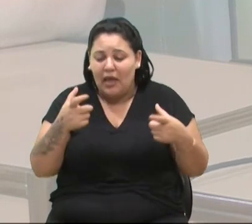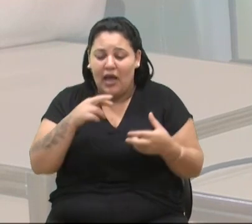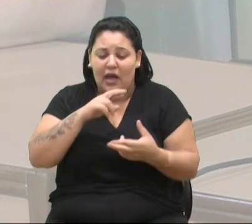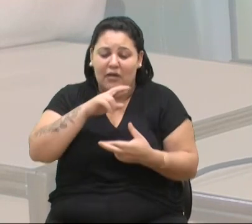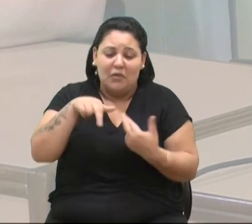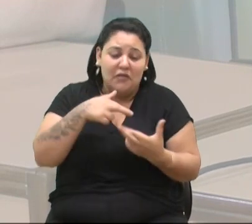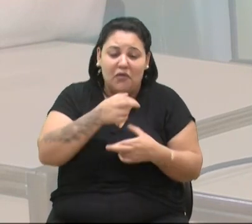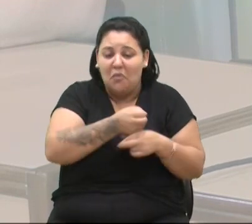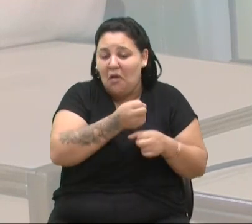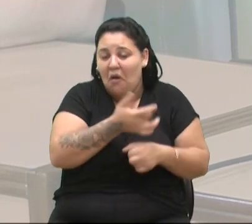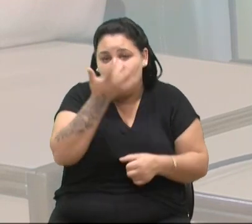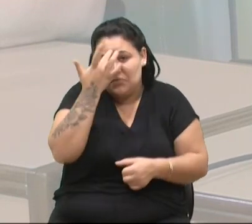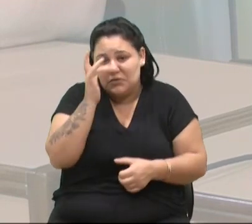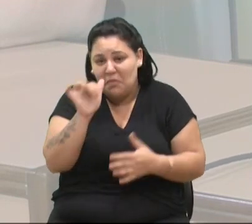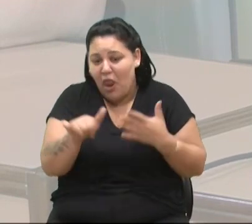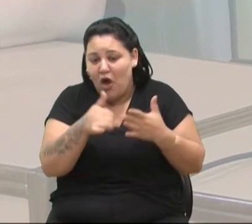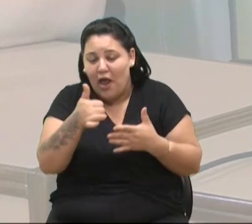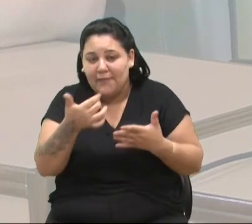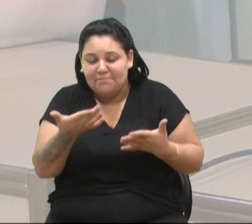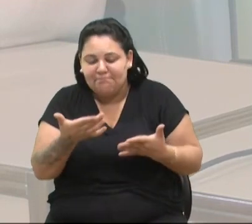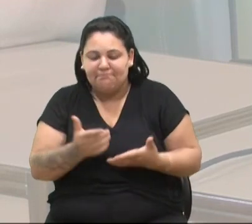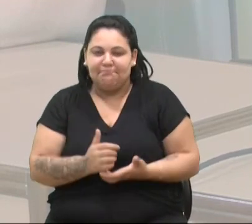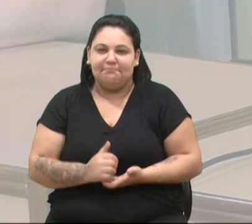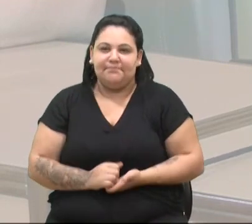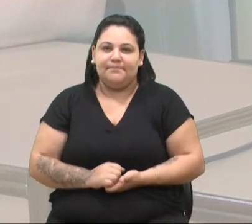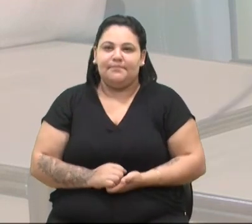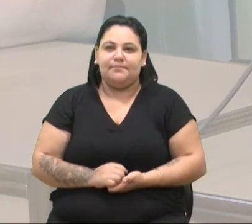outros locais, né? Obrigado.